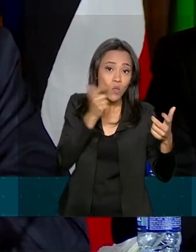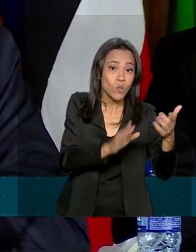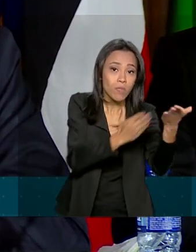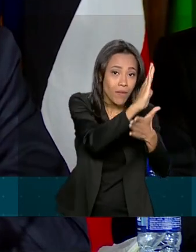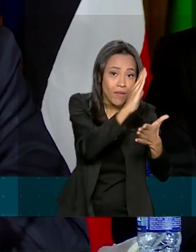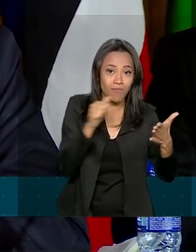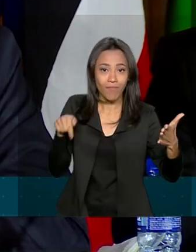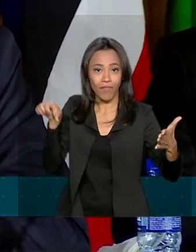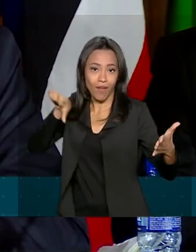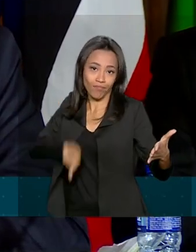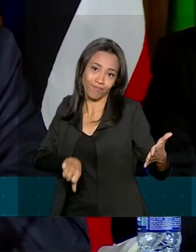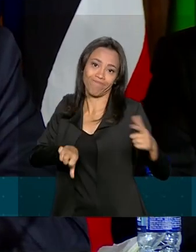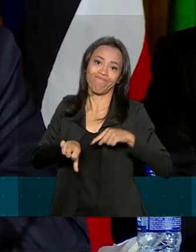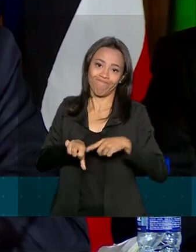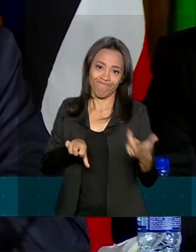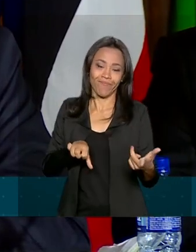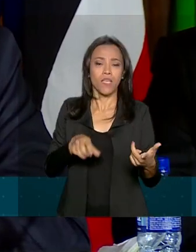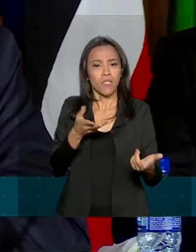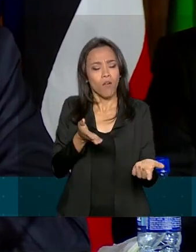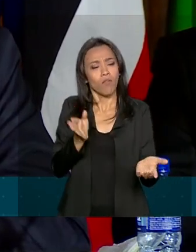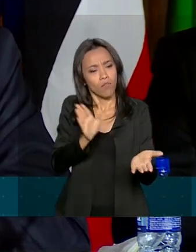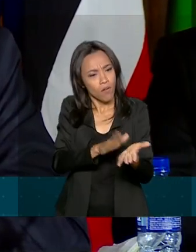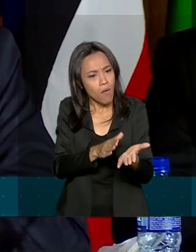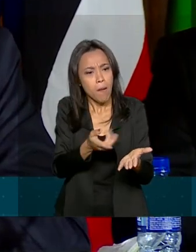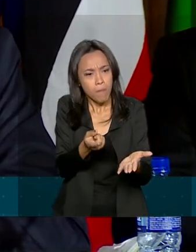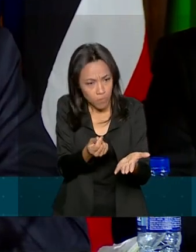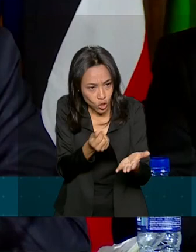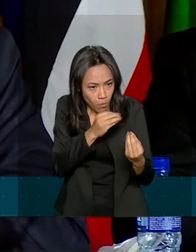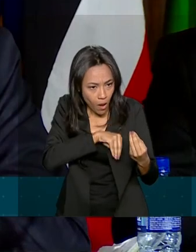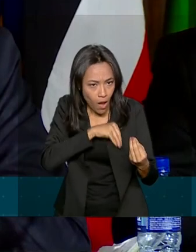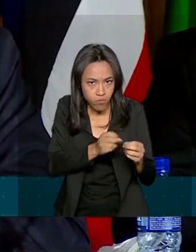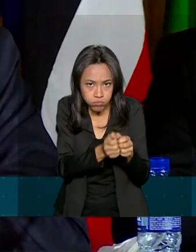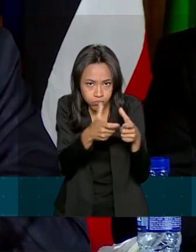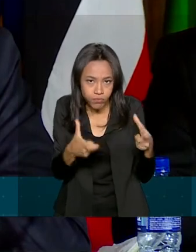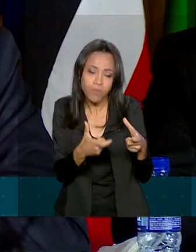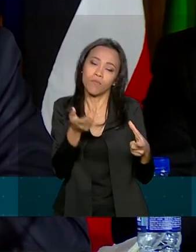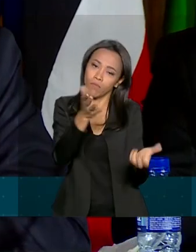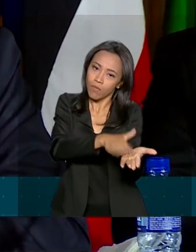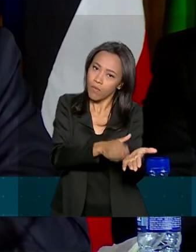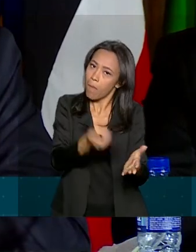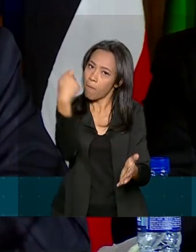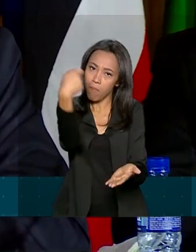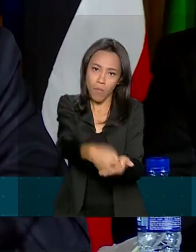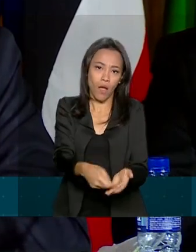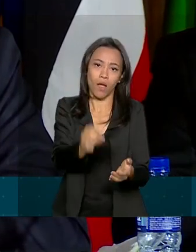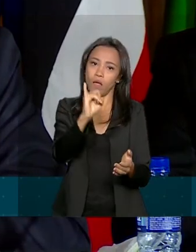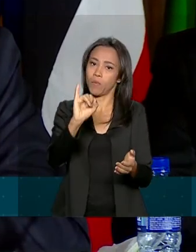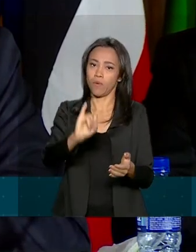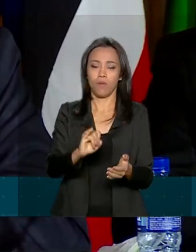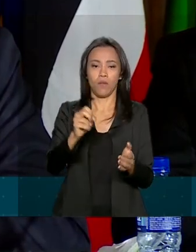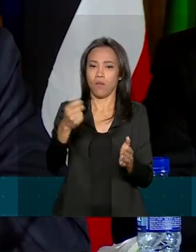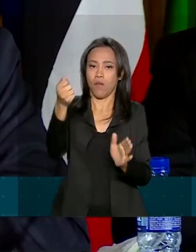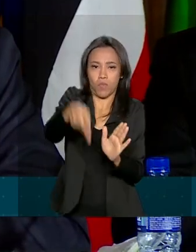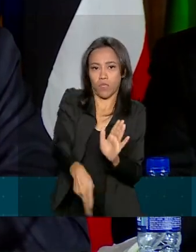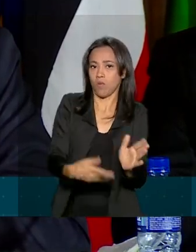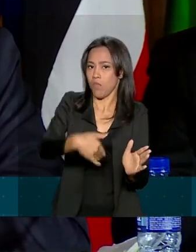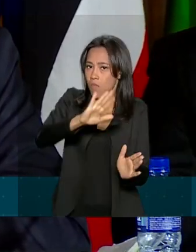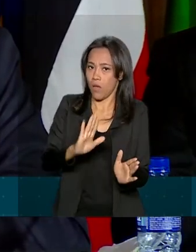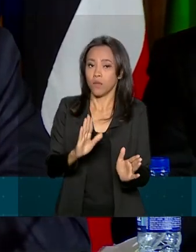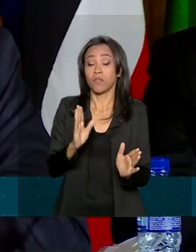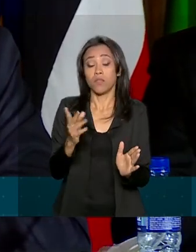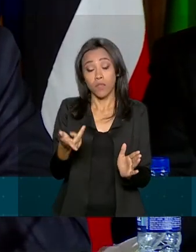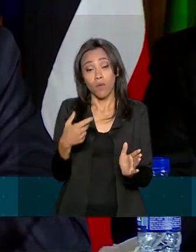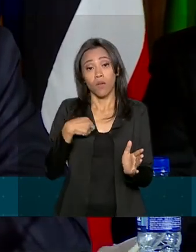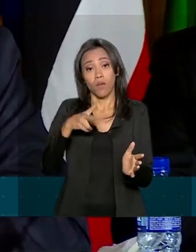Previdência, cobra menos de quem tem menos, mais de quem tem mais. E com as suas adequações que serão